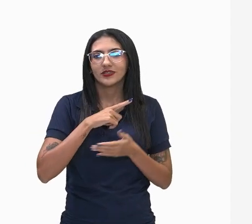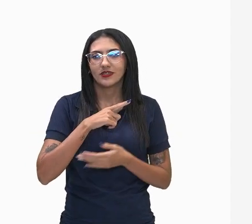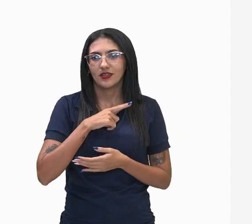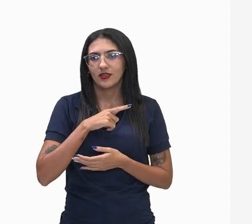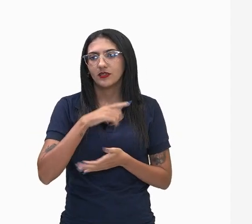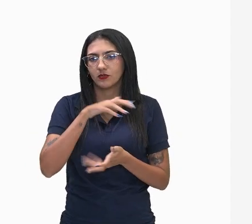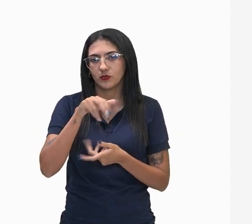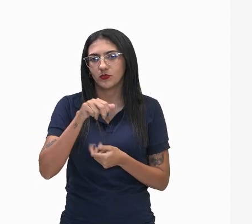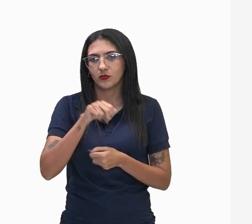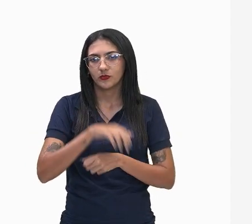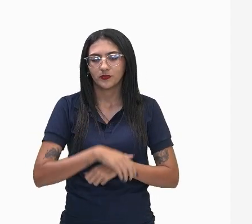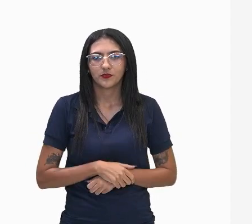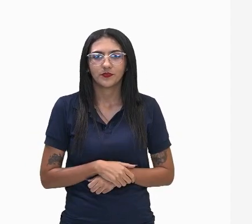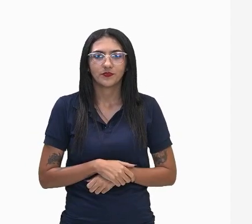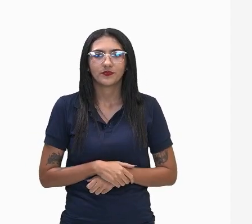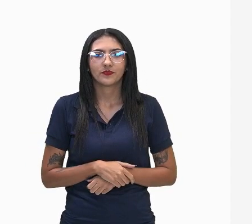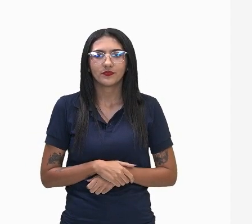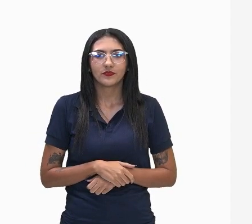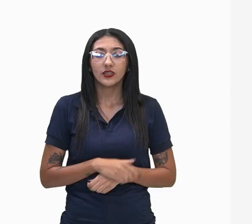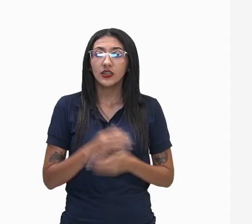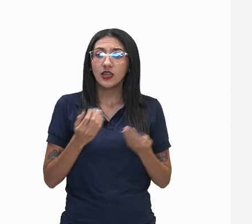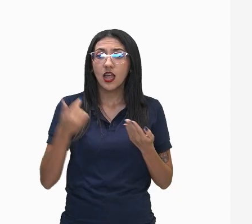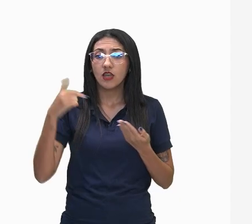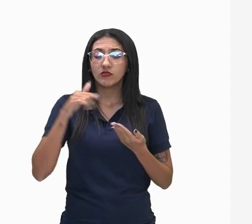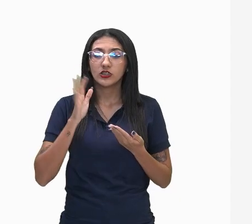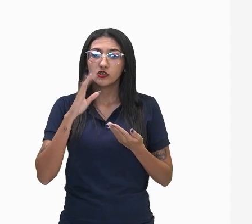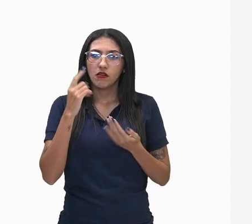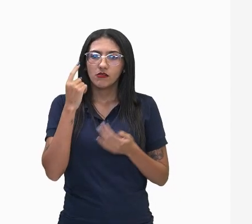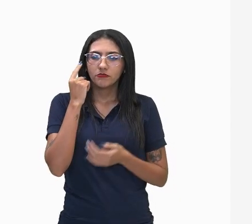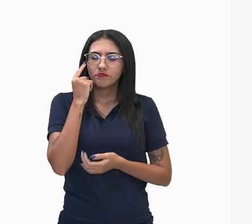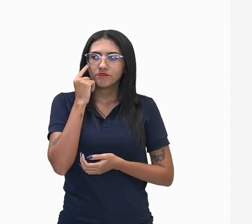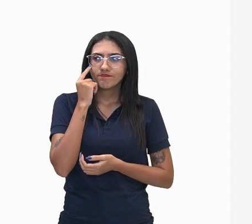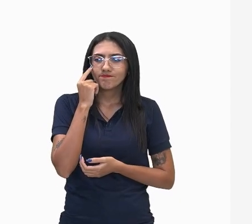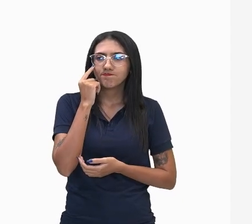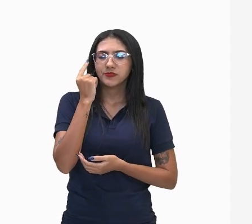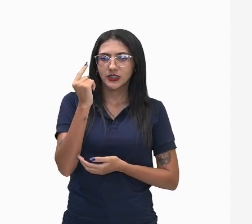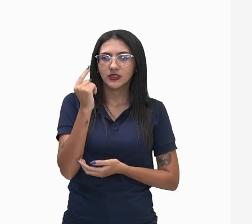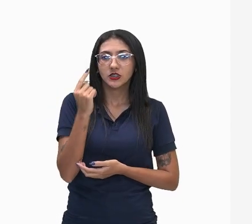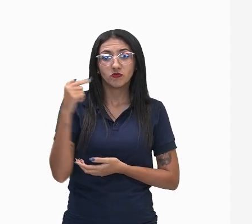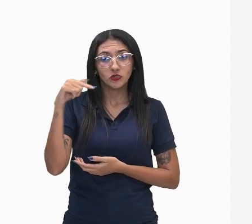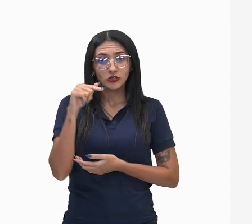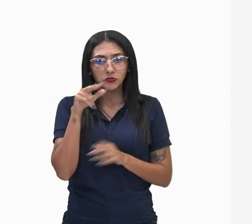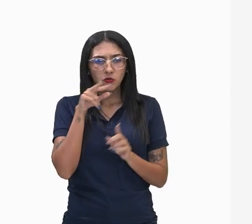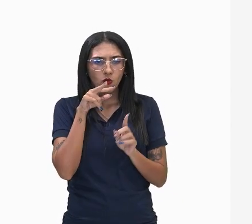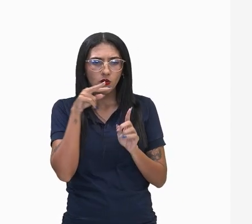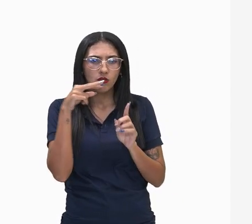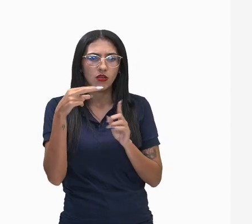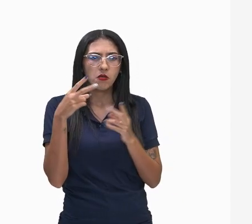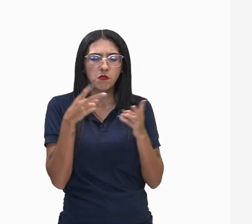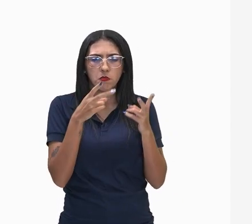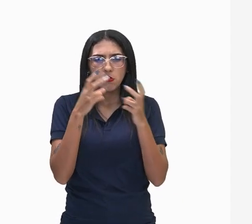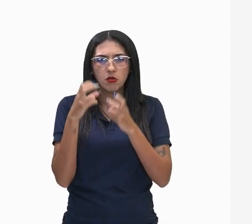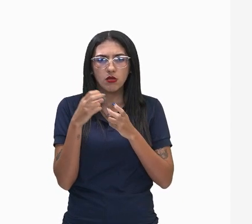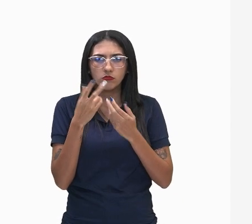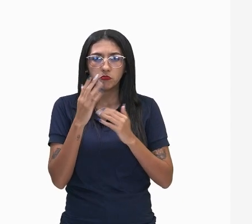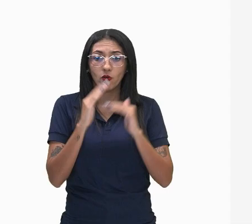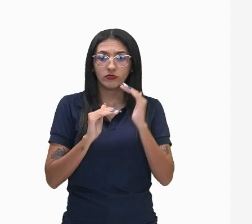inteiro. E aí você já começa a despertar o seu olhar do